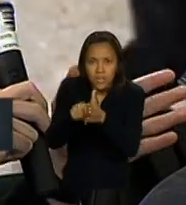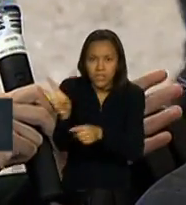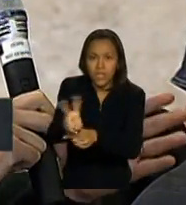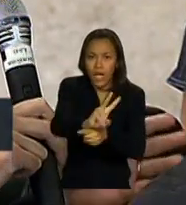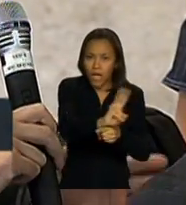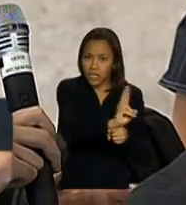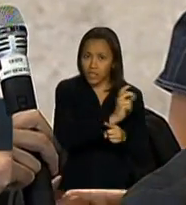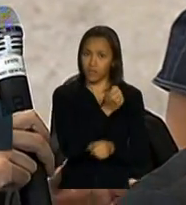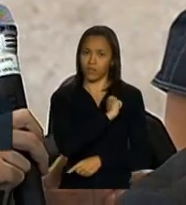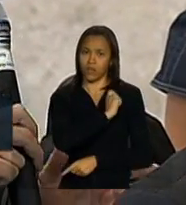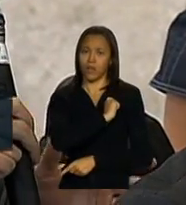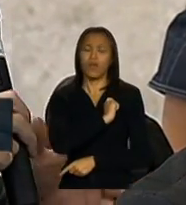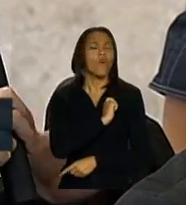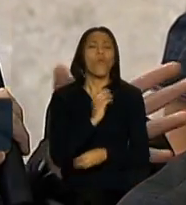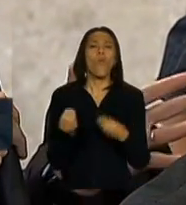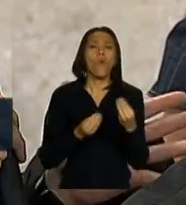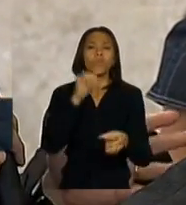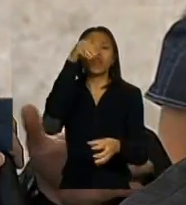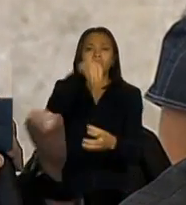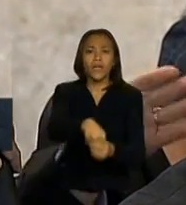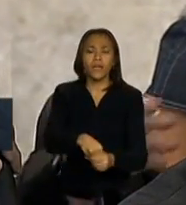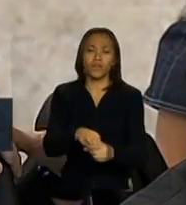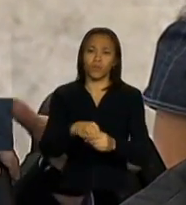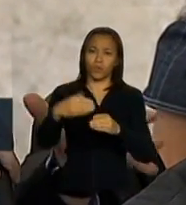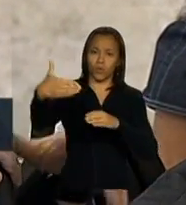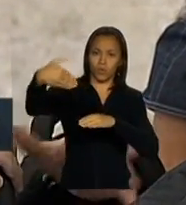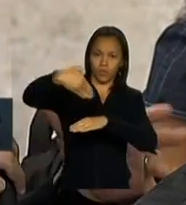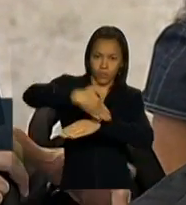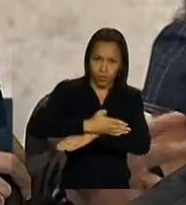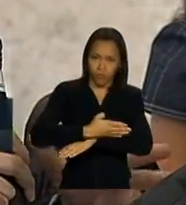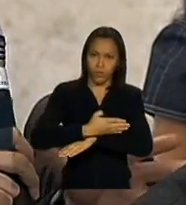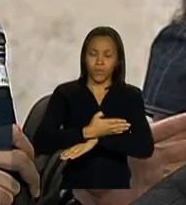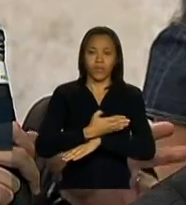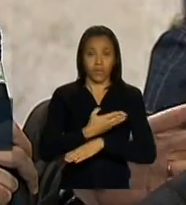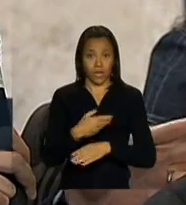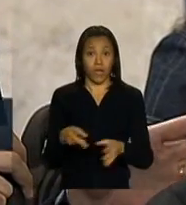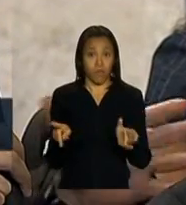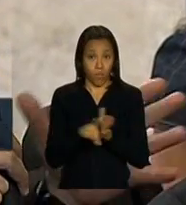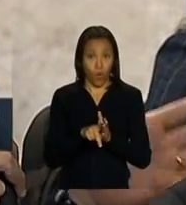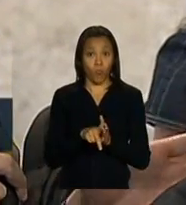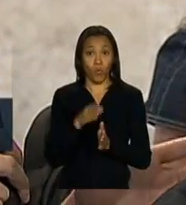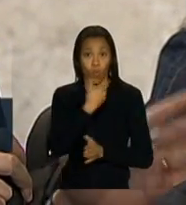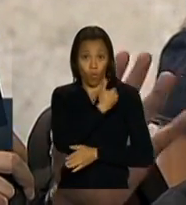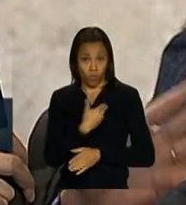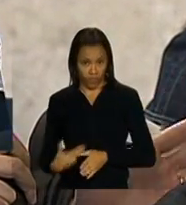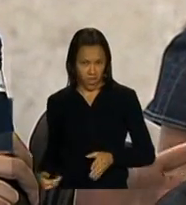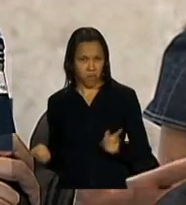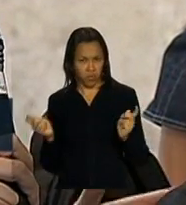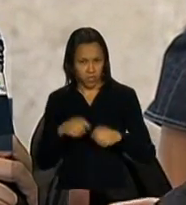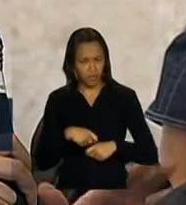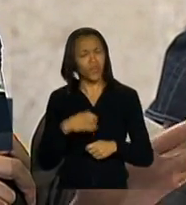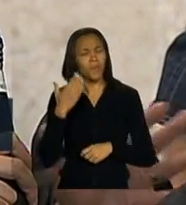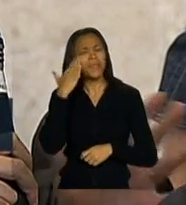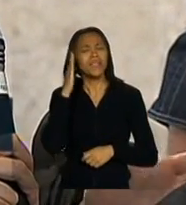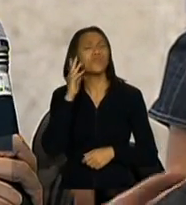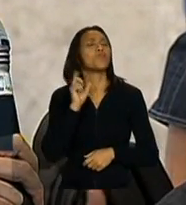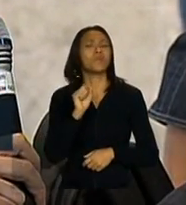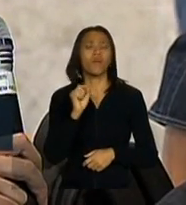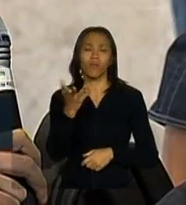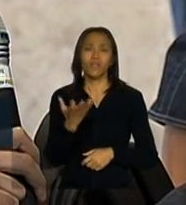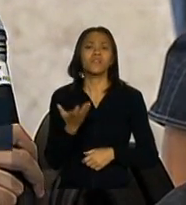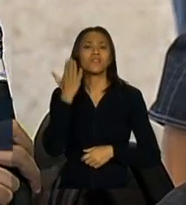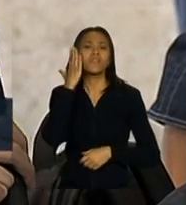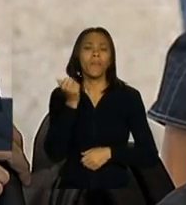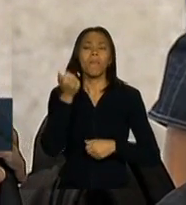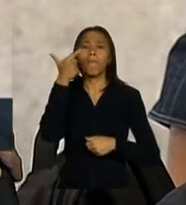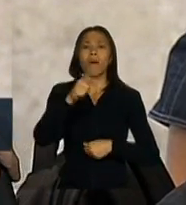explicassem de fiscalização dos órgãos do governo que fiscalizam cargo, foi o que eu entendi pelo menos. Eu queria uma